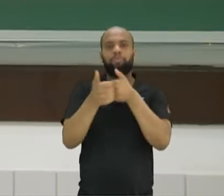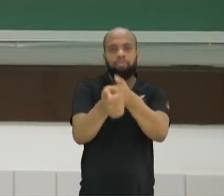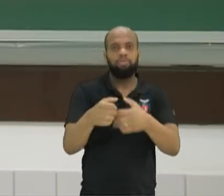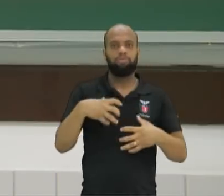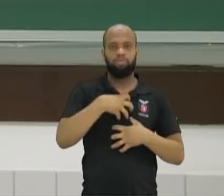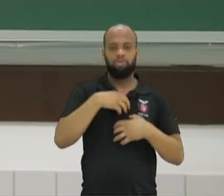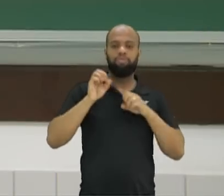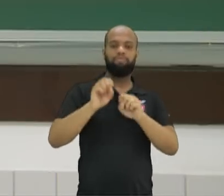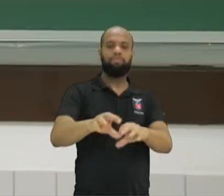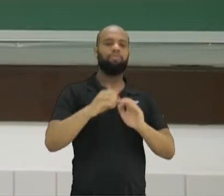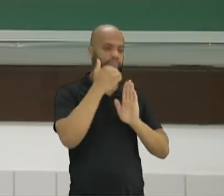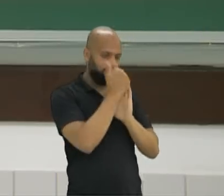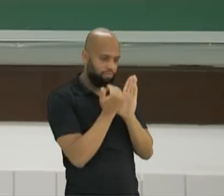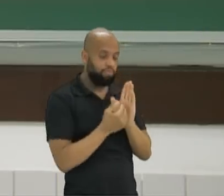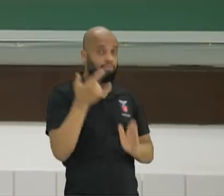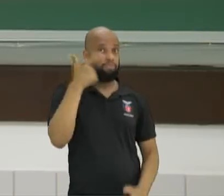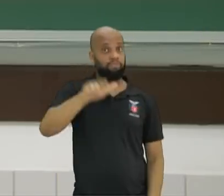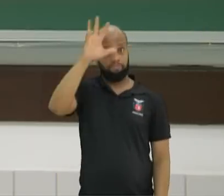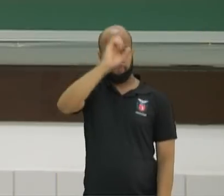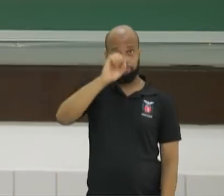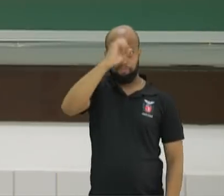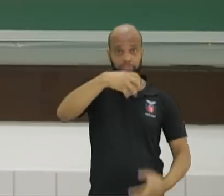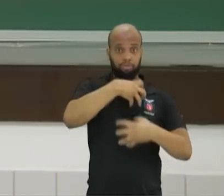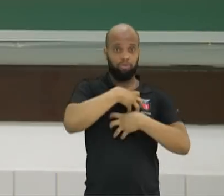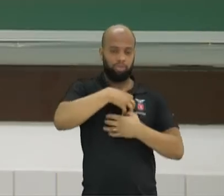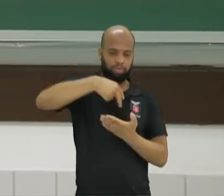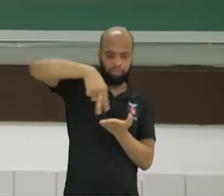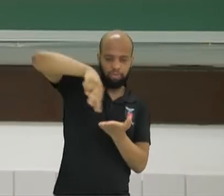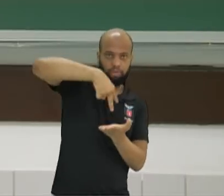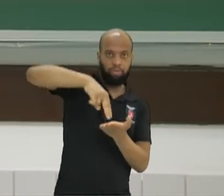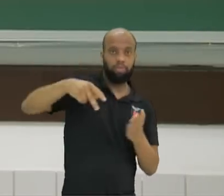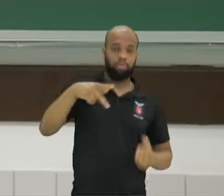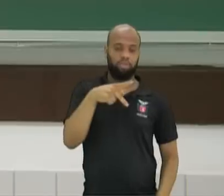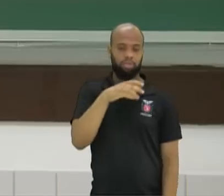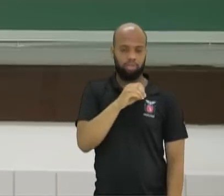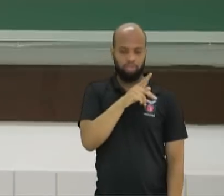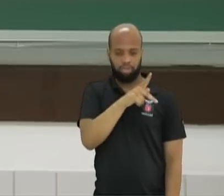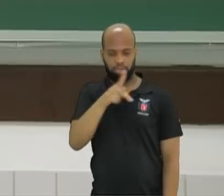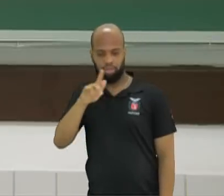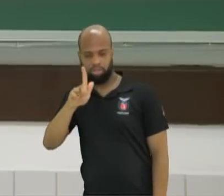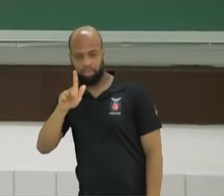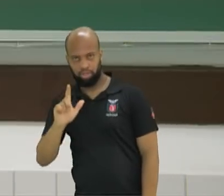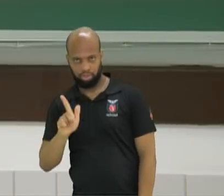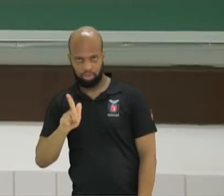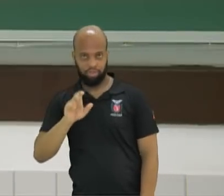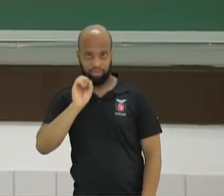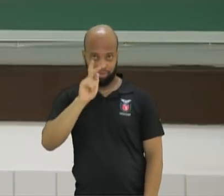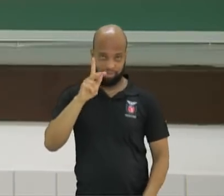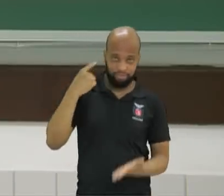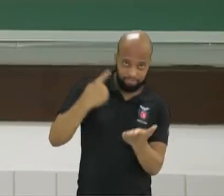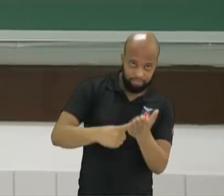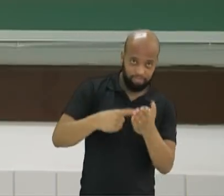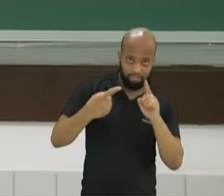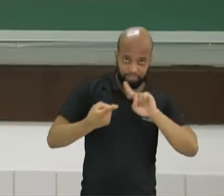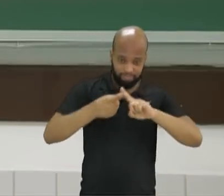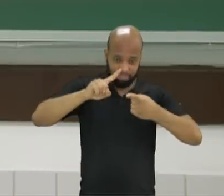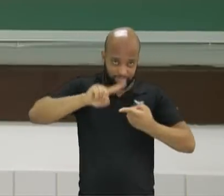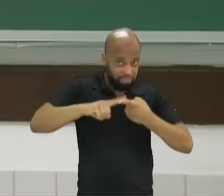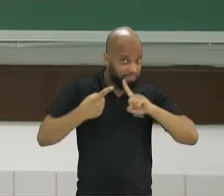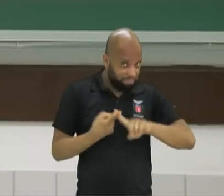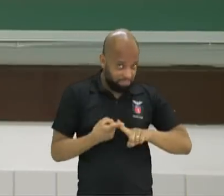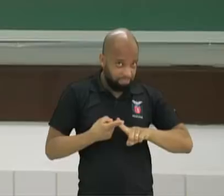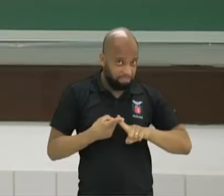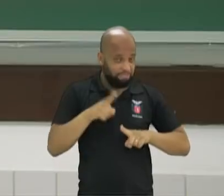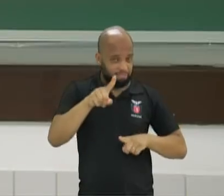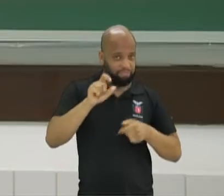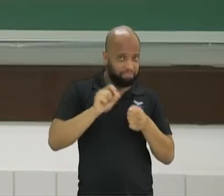tutorial para aprender esses passos do popping, tá bom? Combinado? Capricha